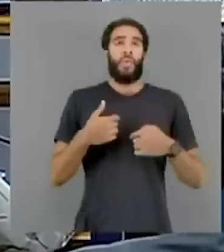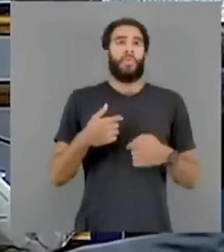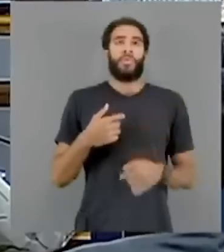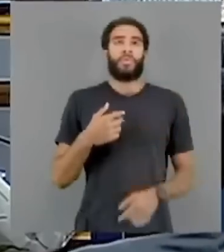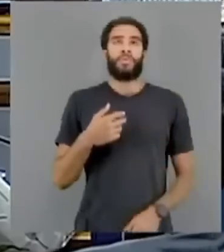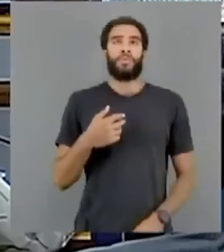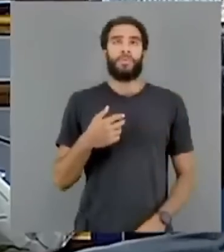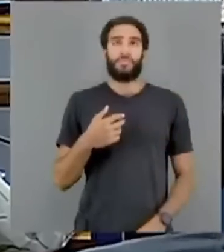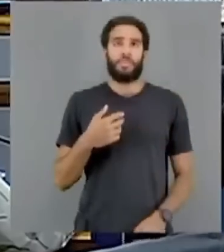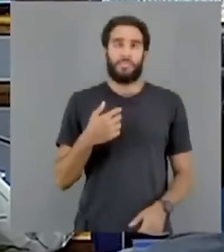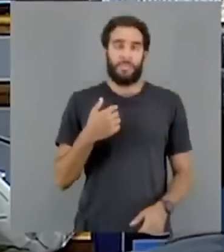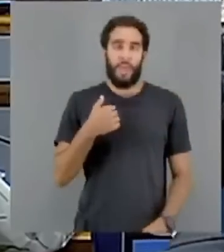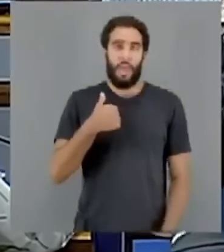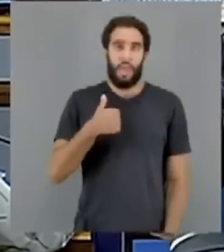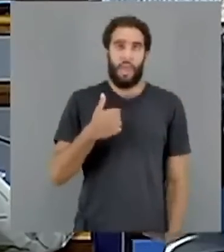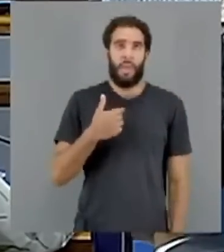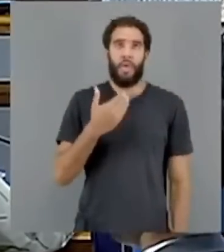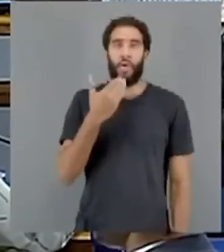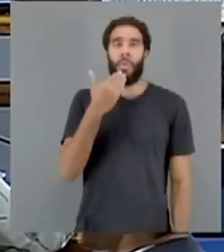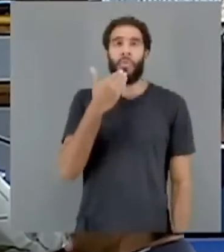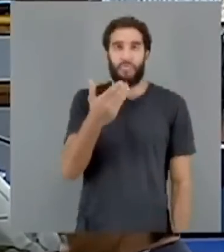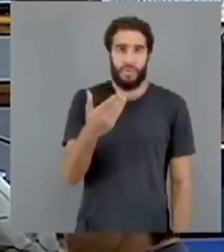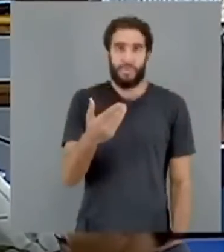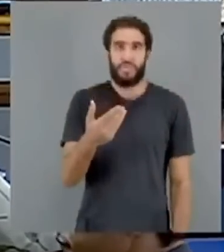conhecer a questão de